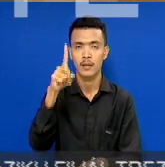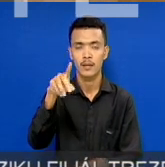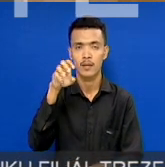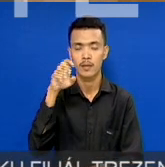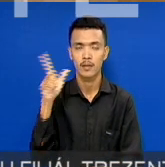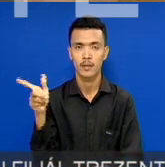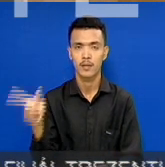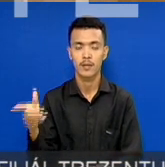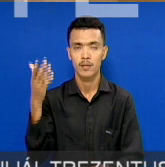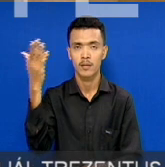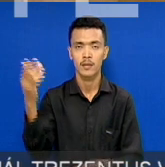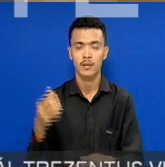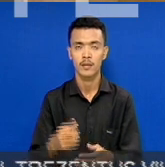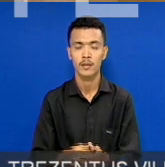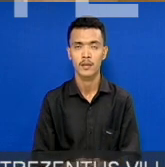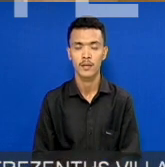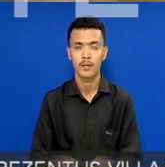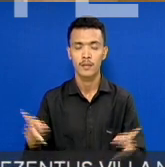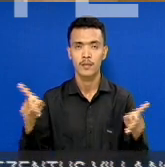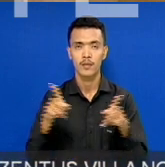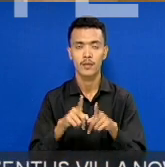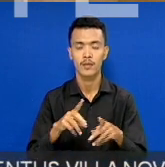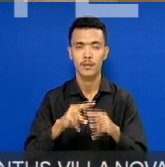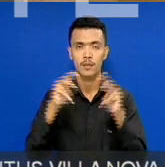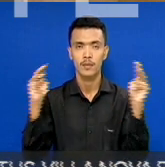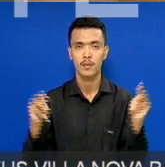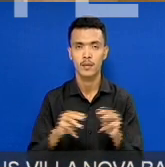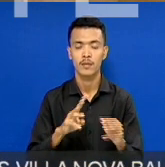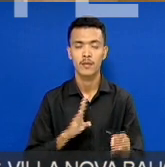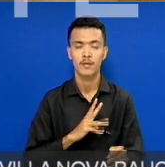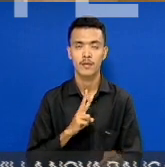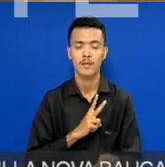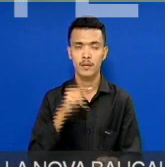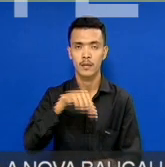Rua Nulu e Açúcar Vessoro, posto atular em município Viqueque.